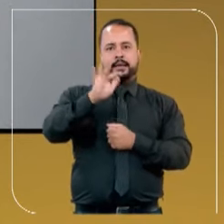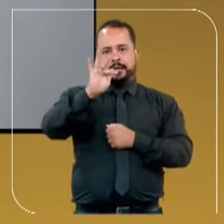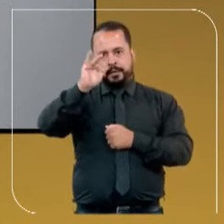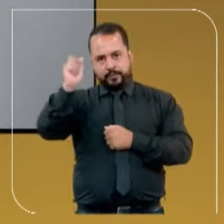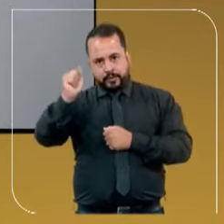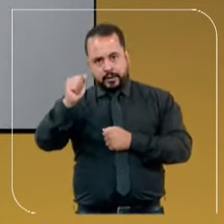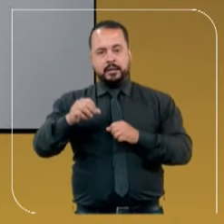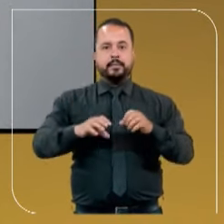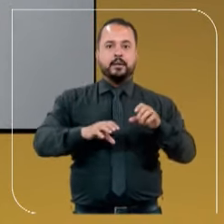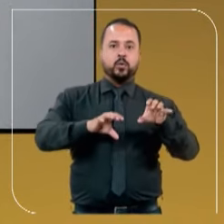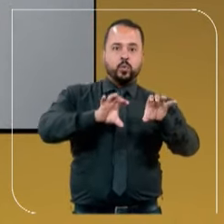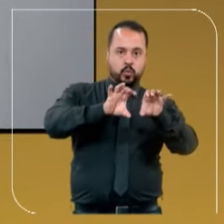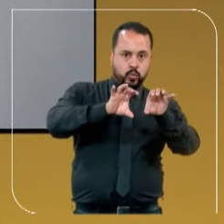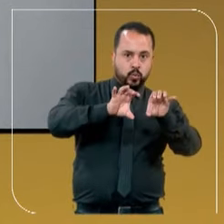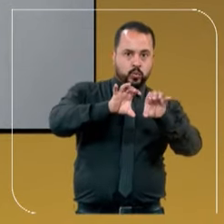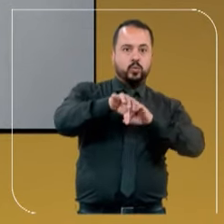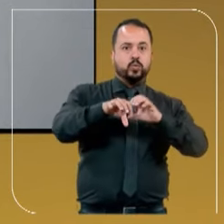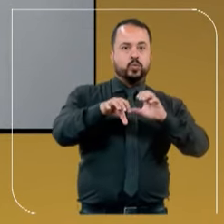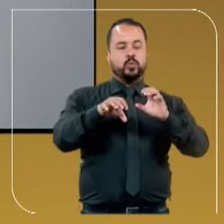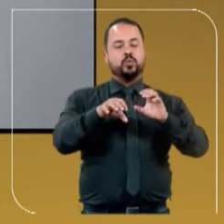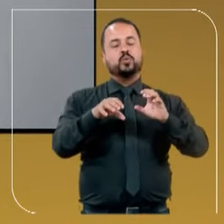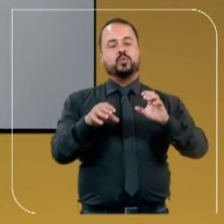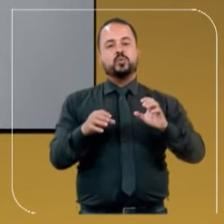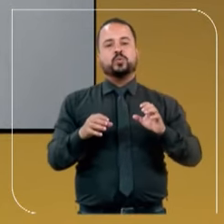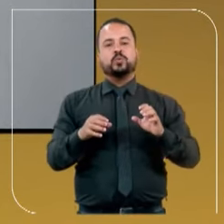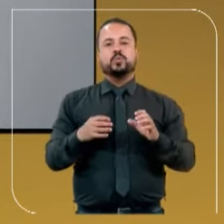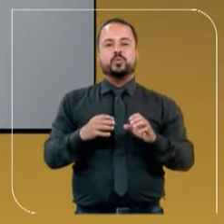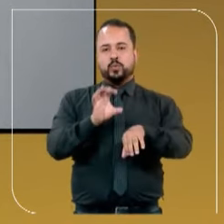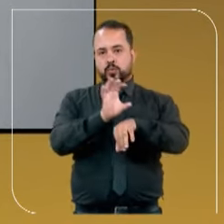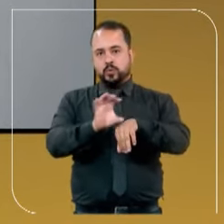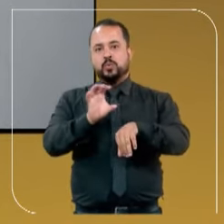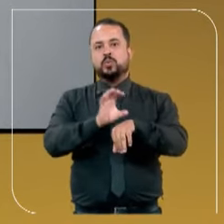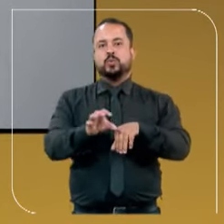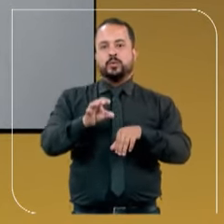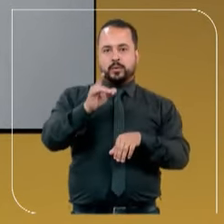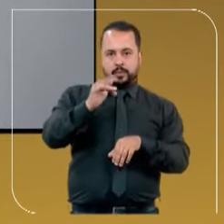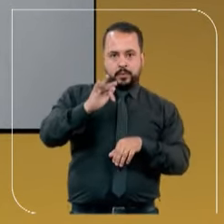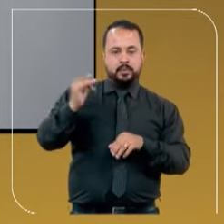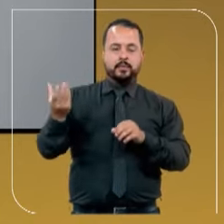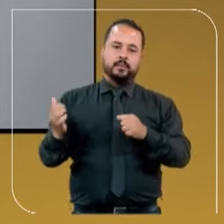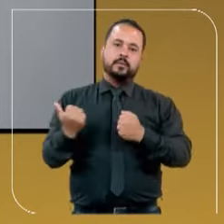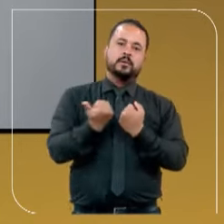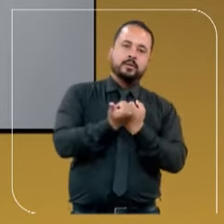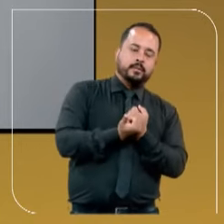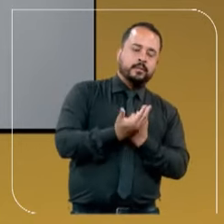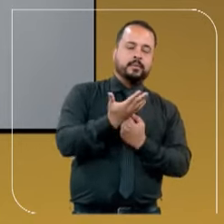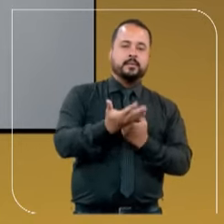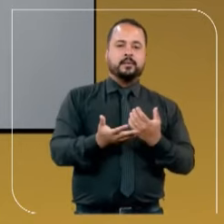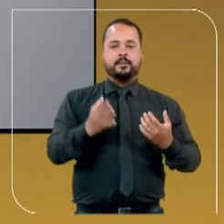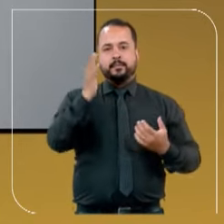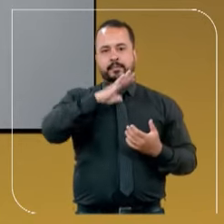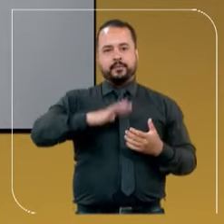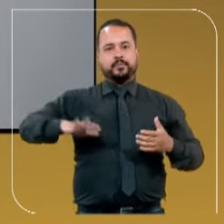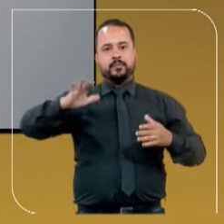aqui a gratidão ao embaixador Rui, que está aqui atrás, da Agência Brasileira de Cooperação, que ontem